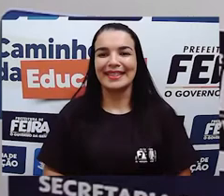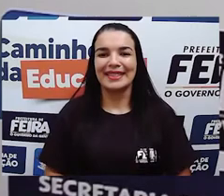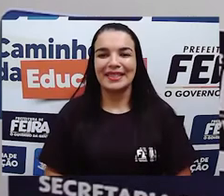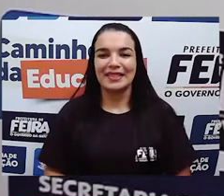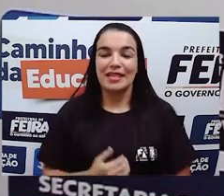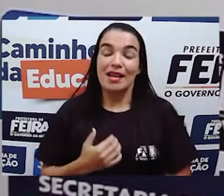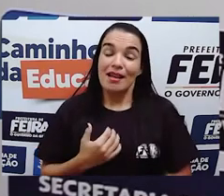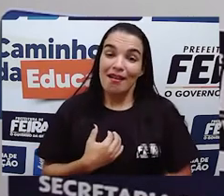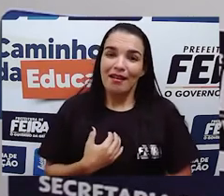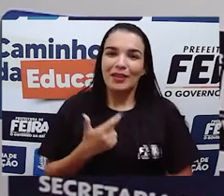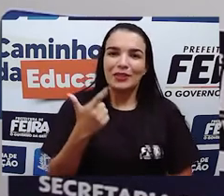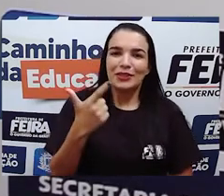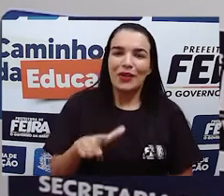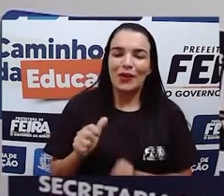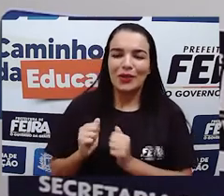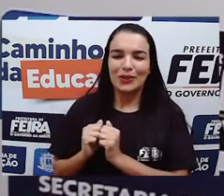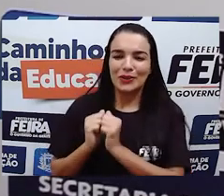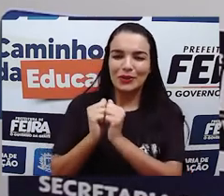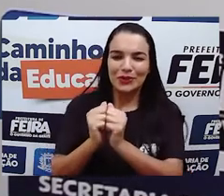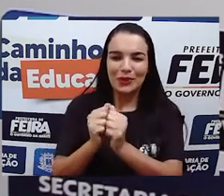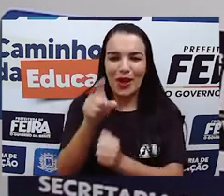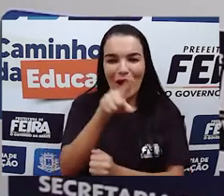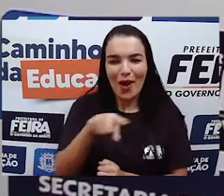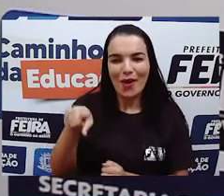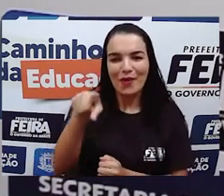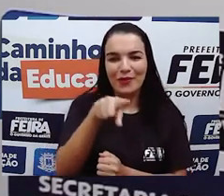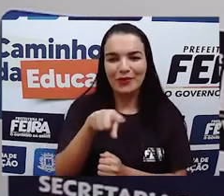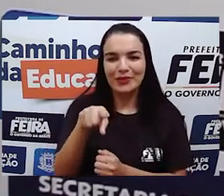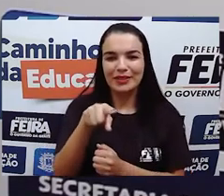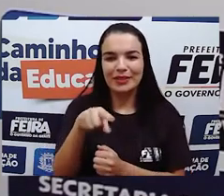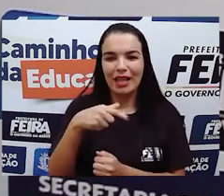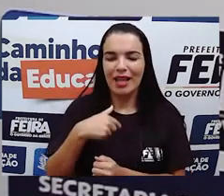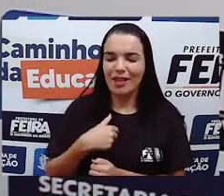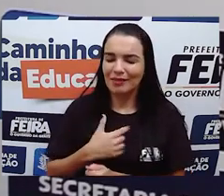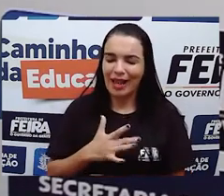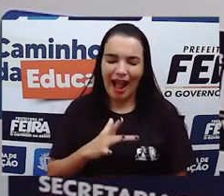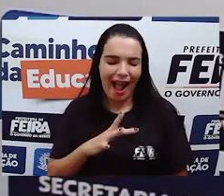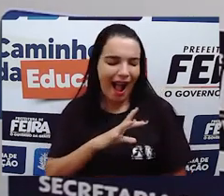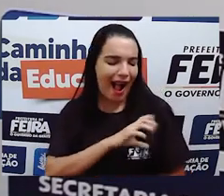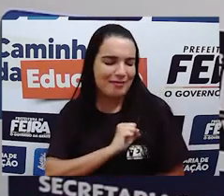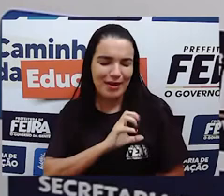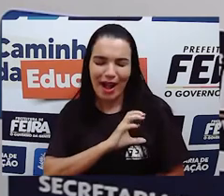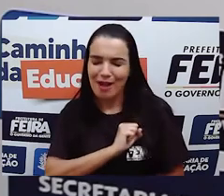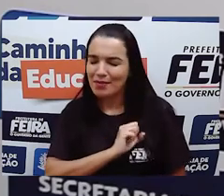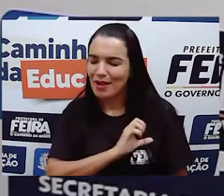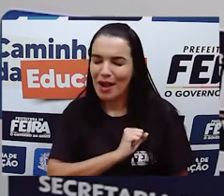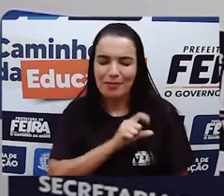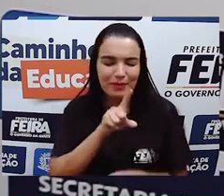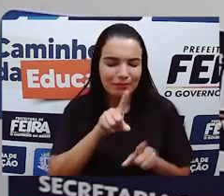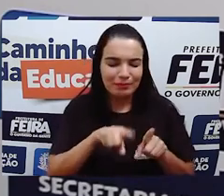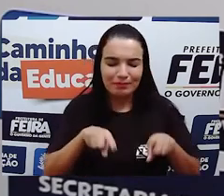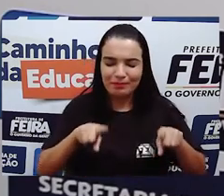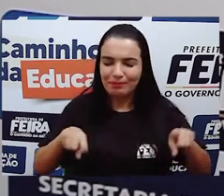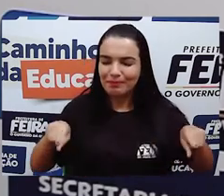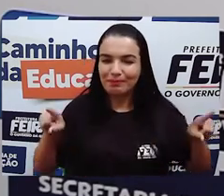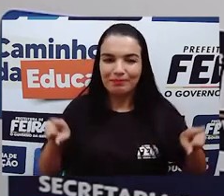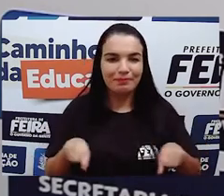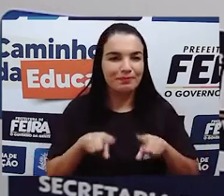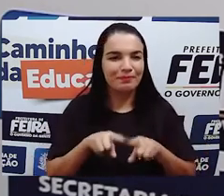Olha, eu aqui mais uma vez com vocês. Eu sou um apaixonado pela canção, pela música.